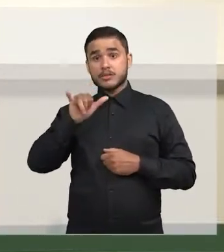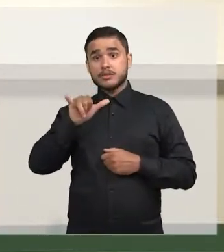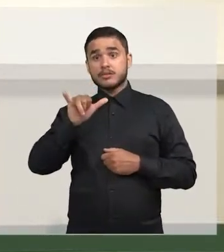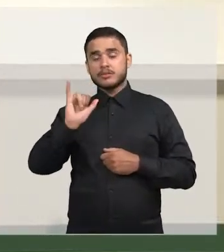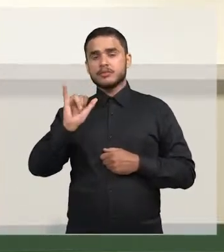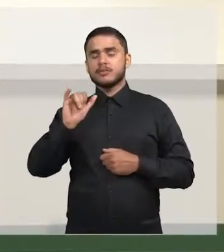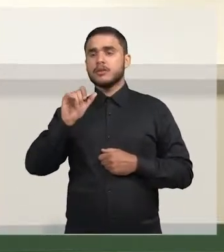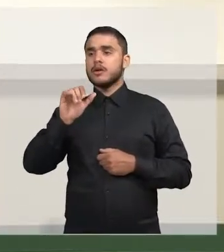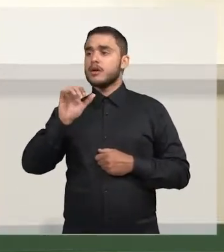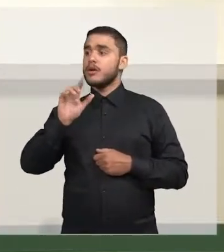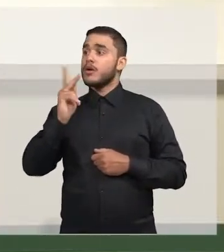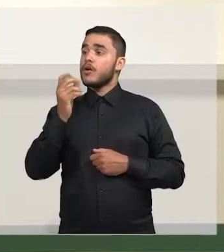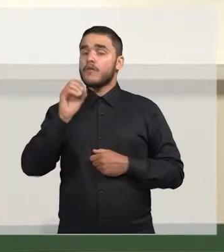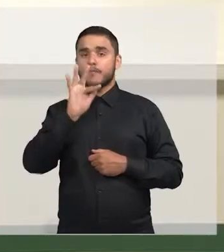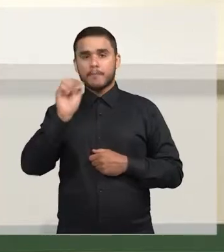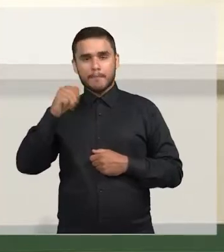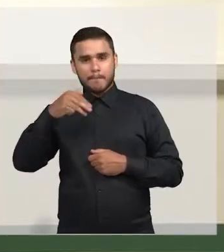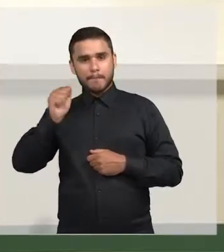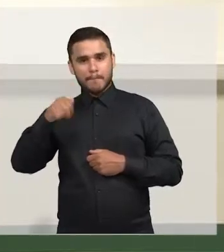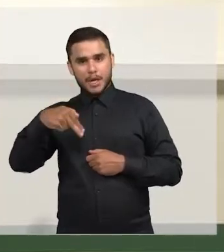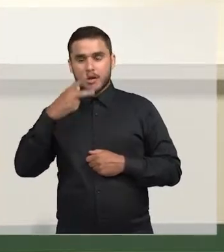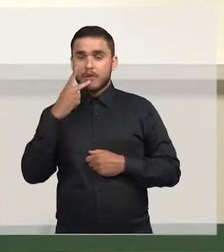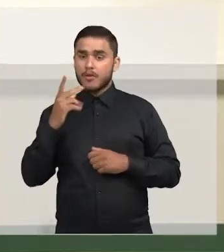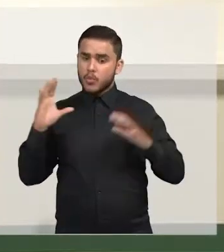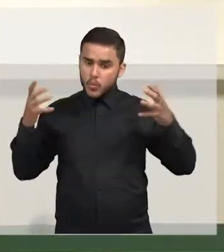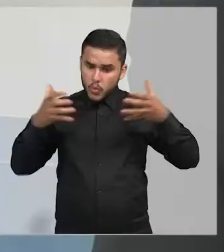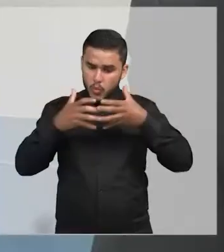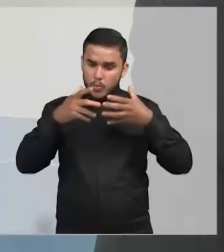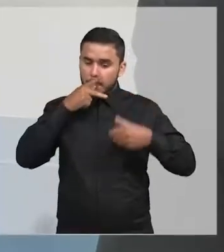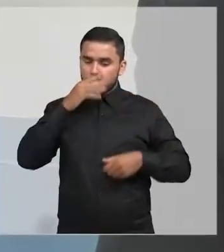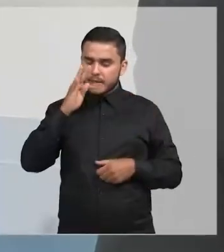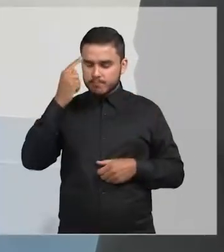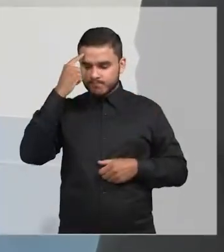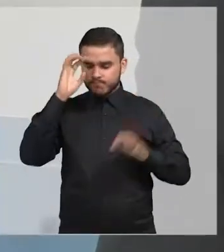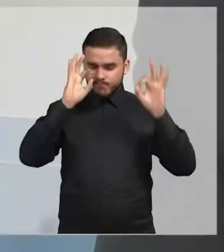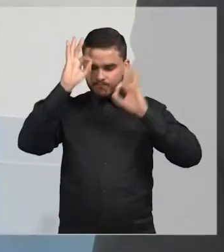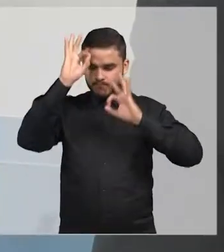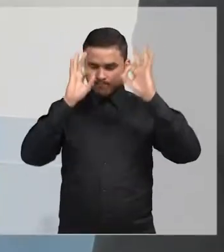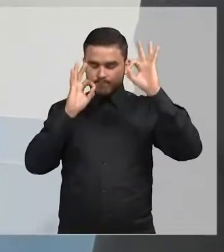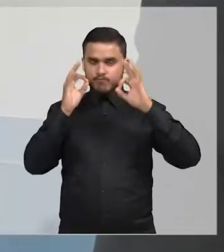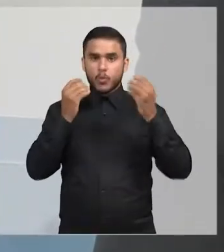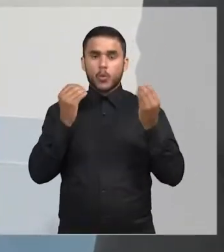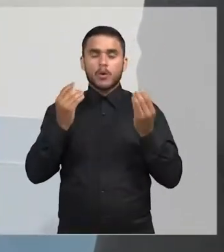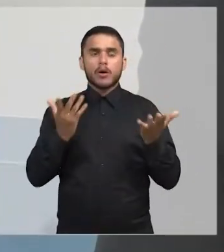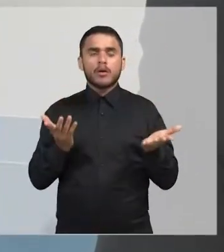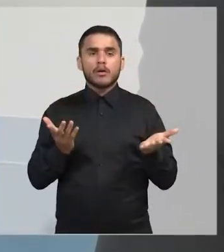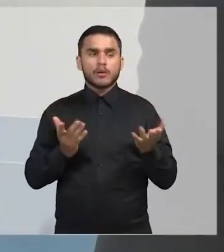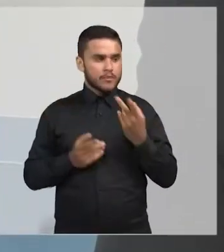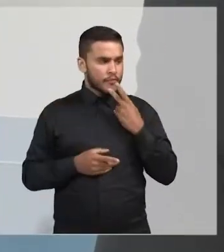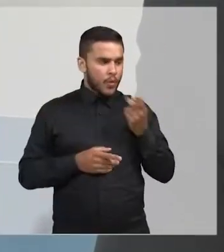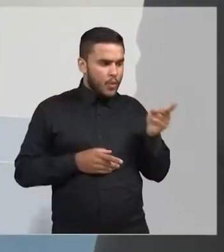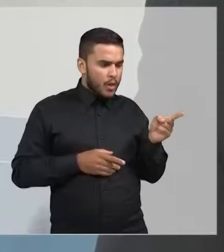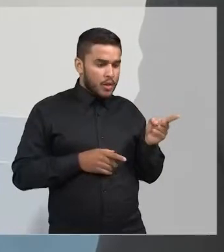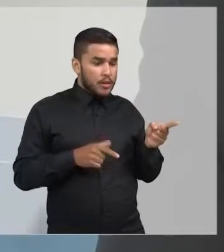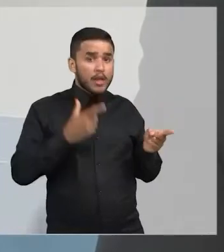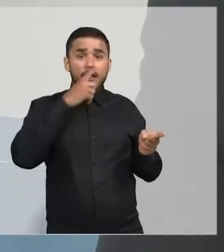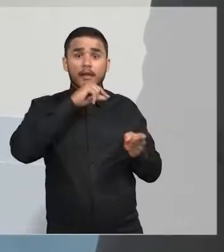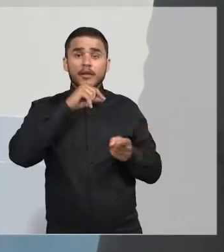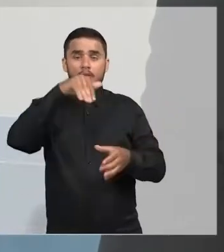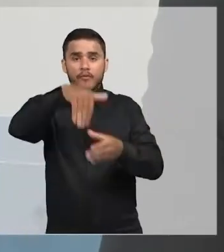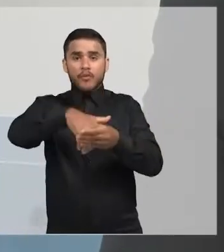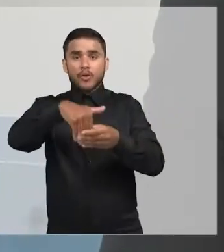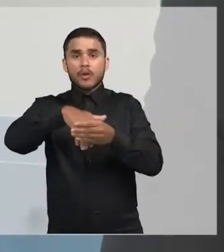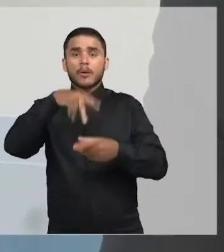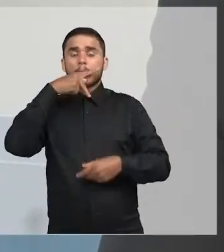a diretura, o PT e repensar o partido. O Luiz falou uma coisa muito séria. O eleitor do PT hoje, sabe qual é?